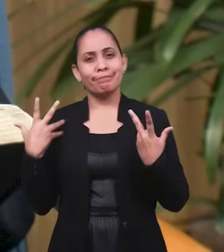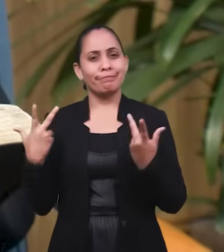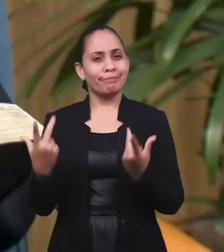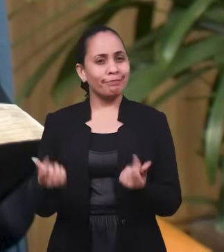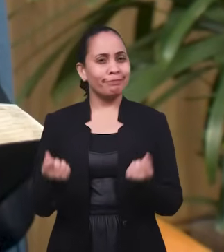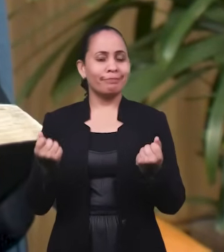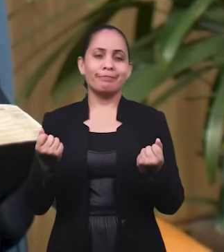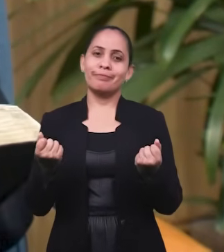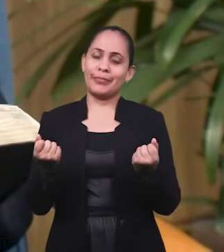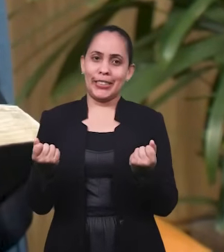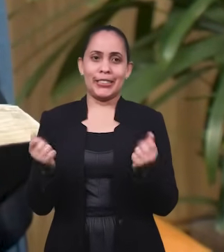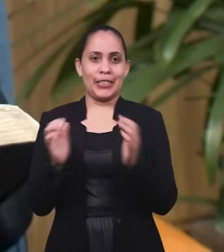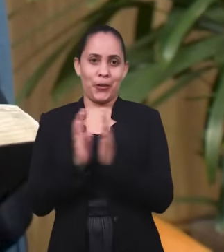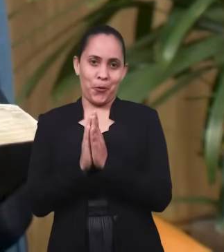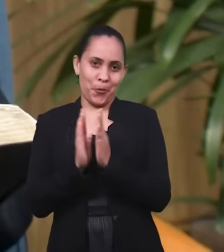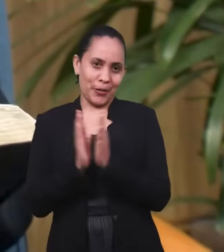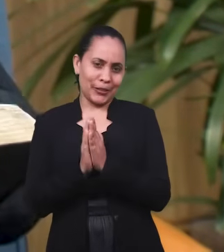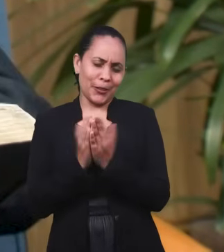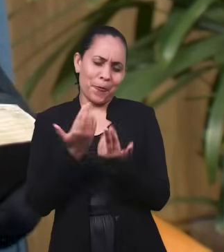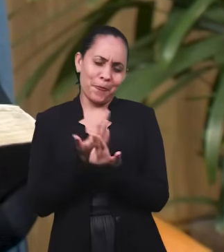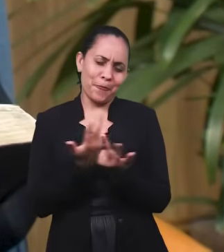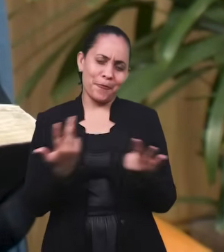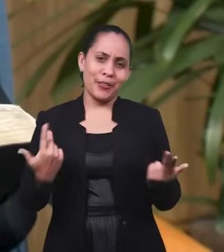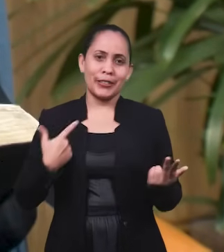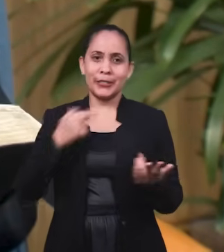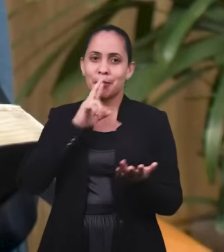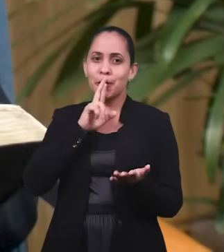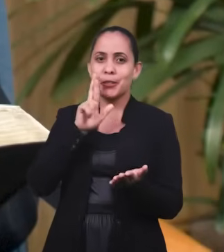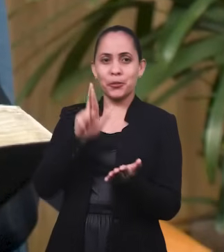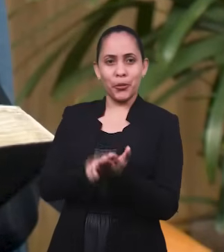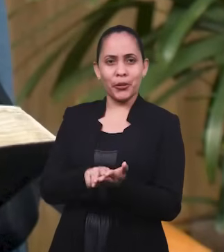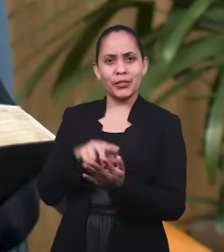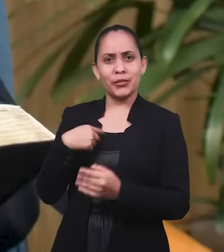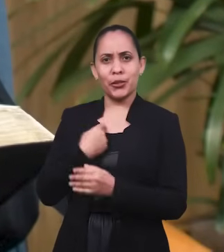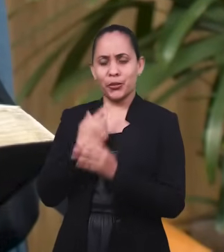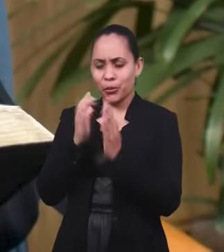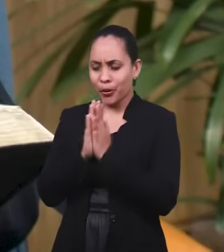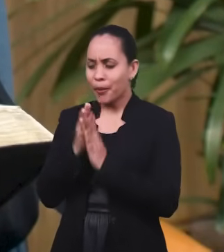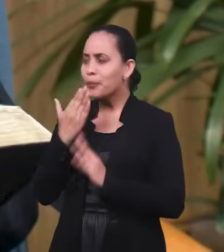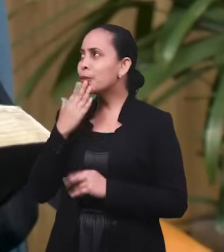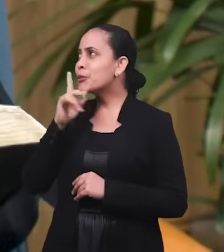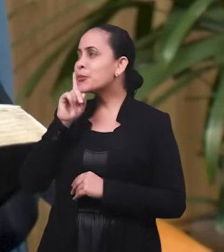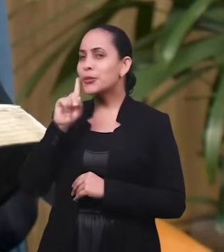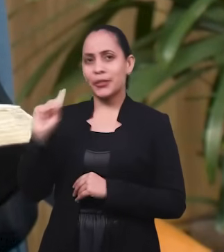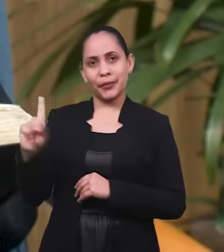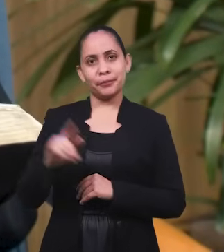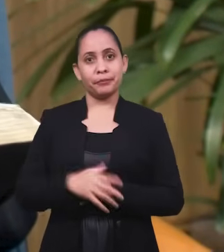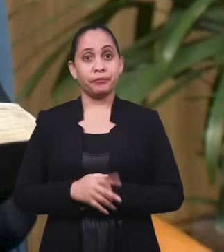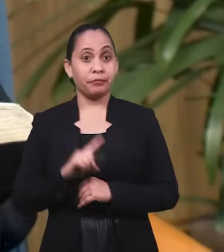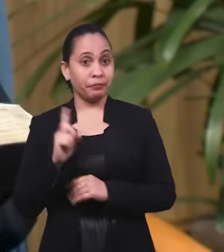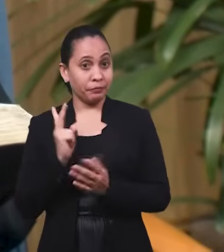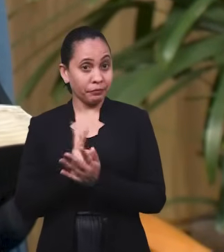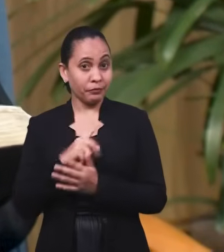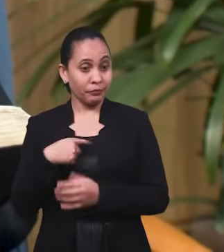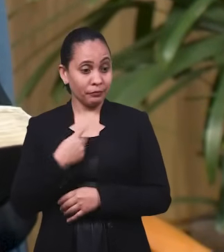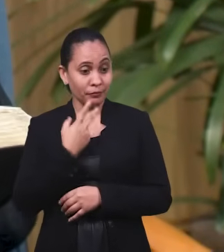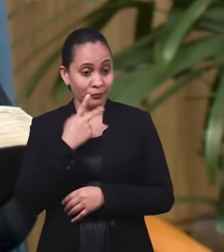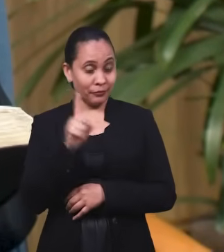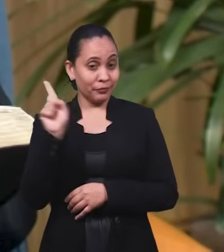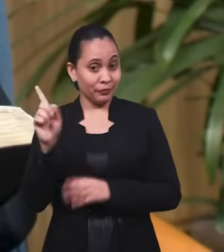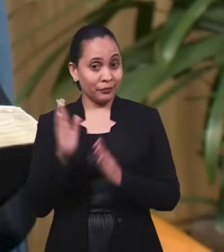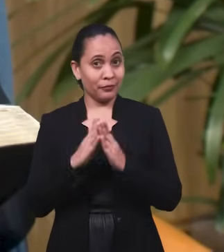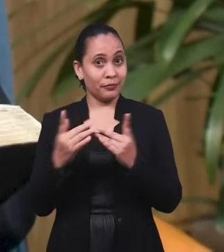muitas. Temos tantas respostas de oração. E a gente sempre comenta na igreja que